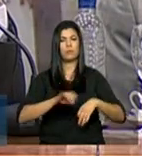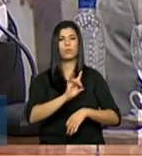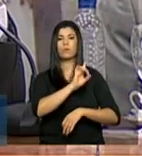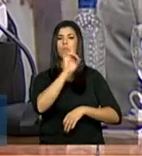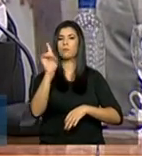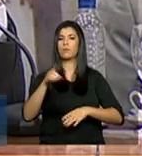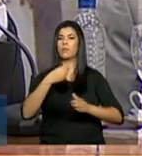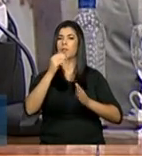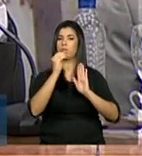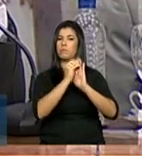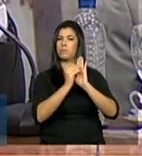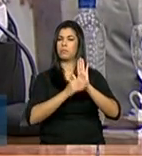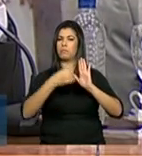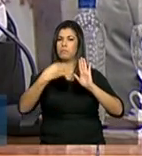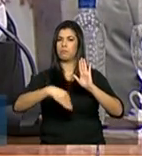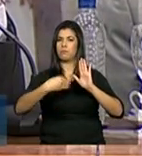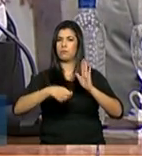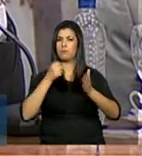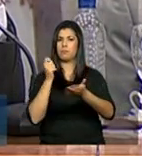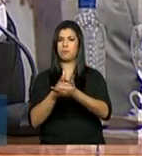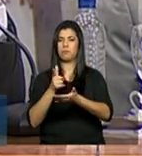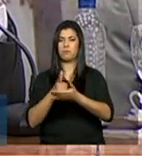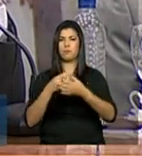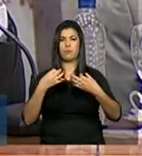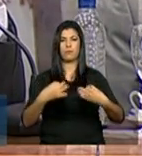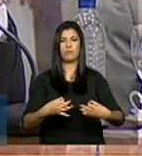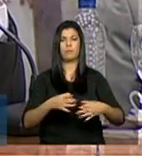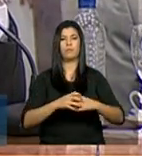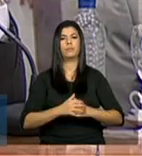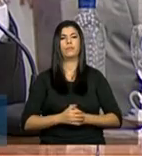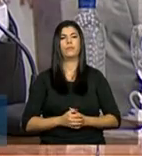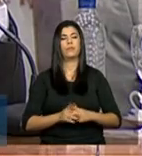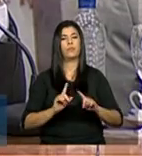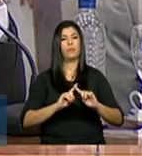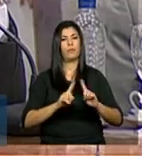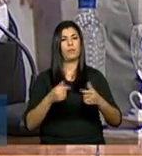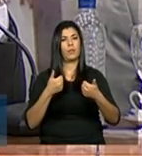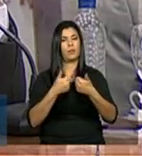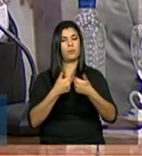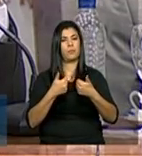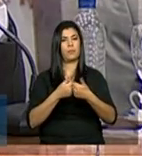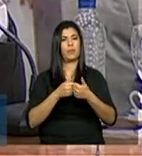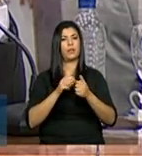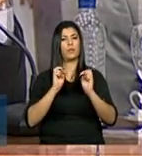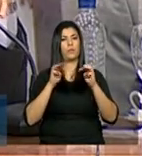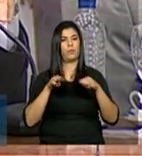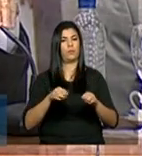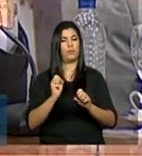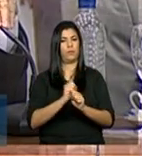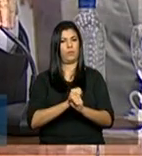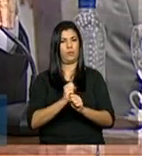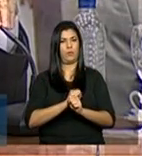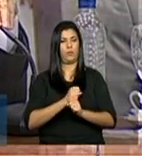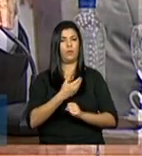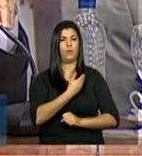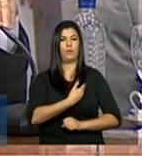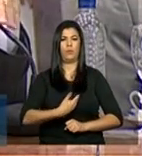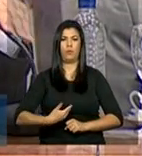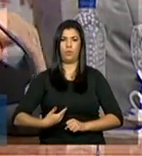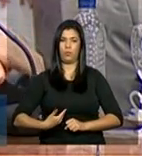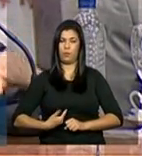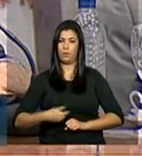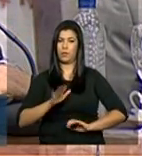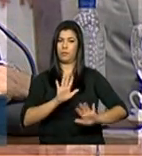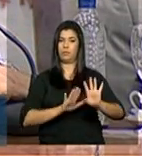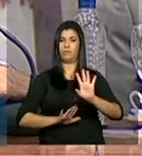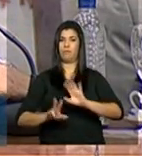de execução de serviços e os seus correspondentes pagamentos. Mais próximo agora do final do ano, o governo